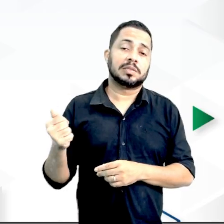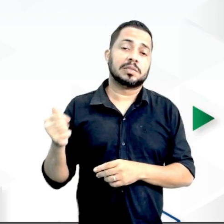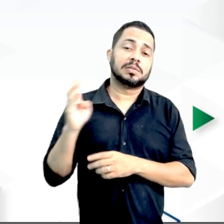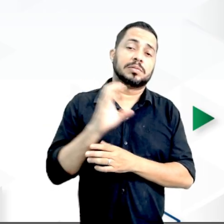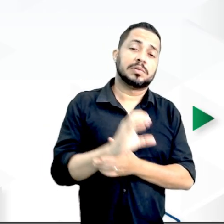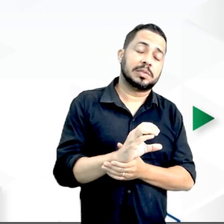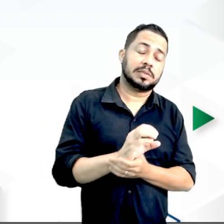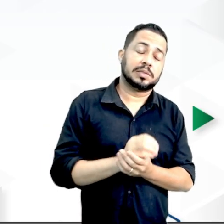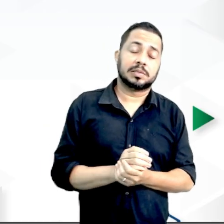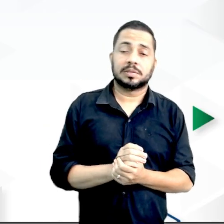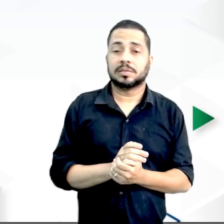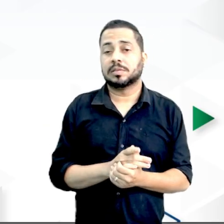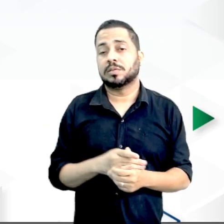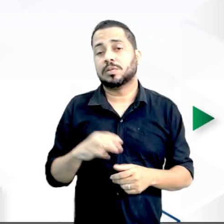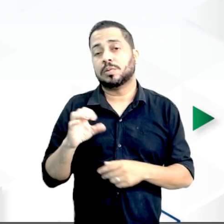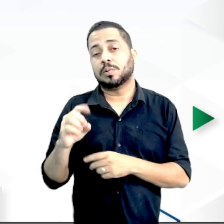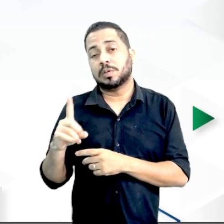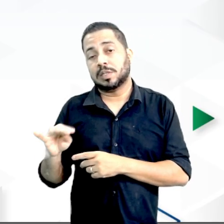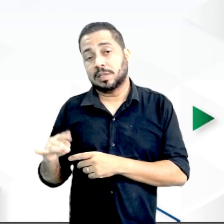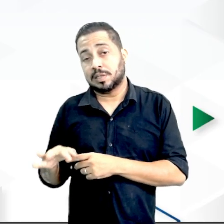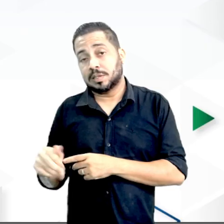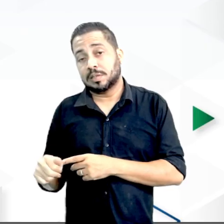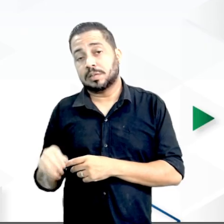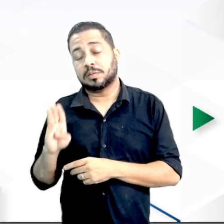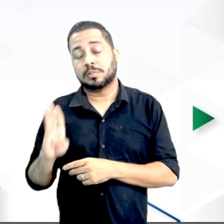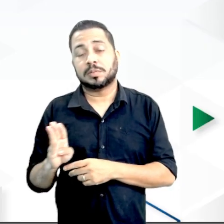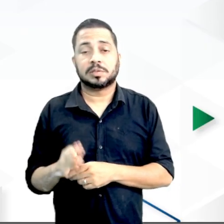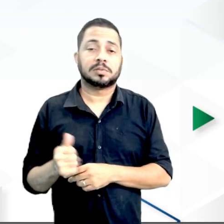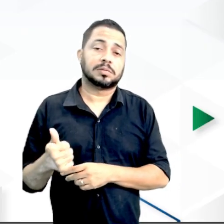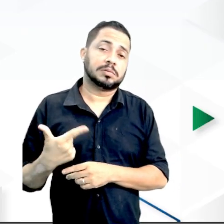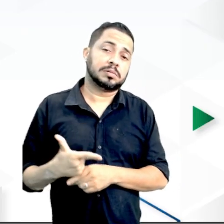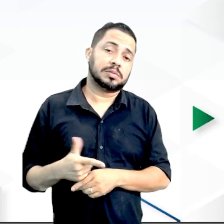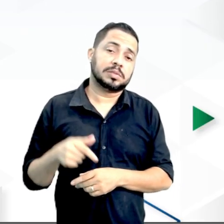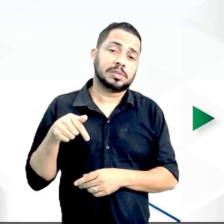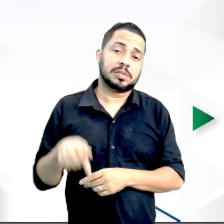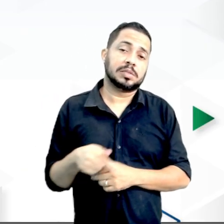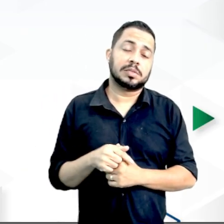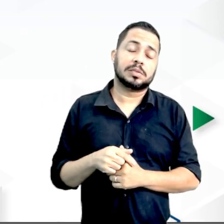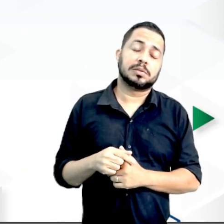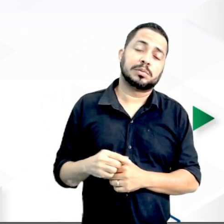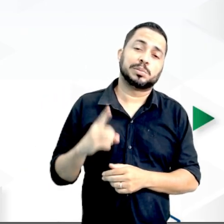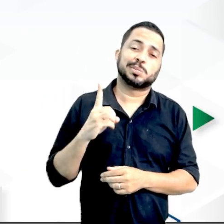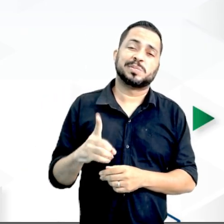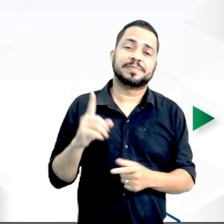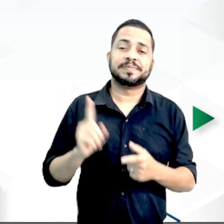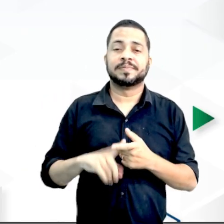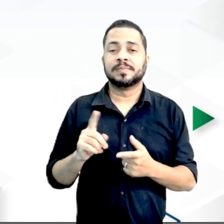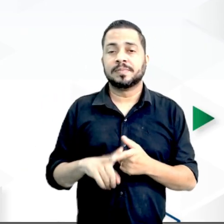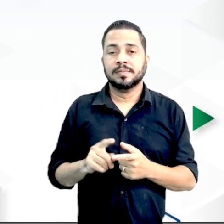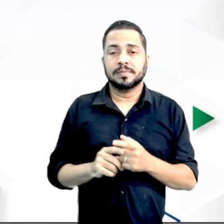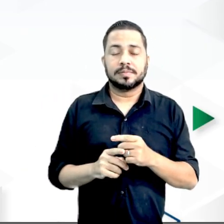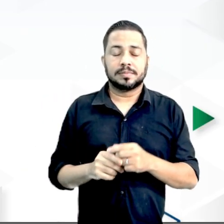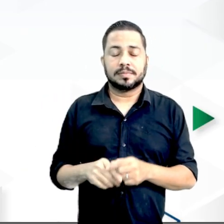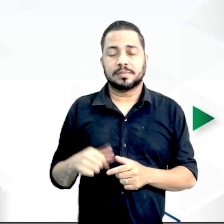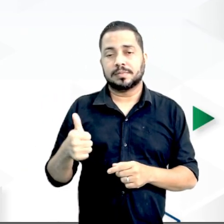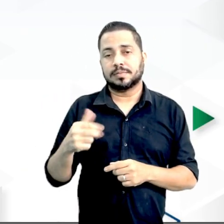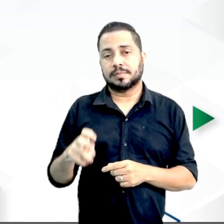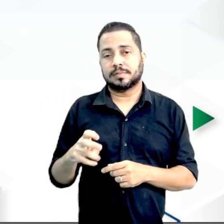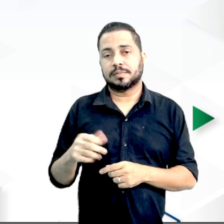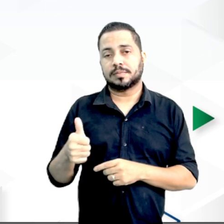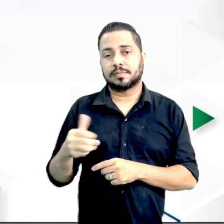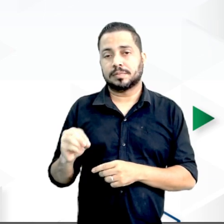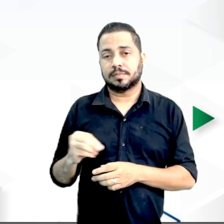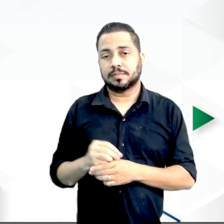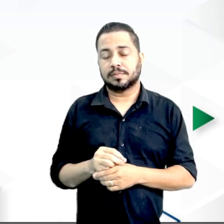C. A coordenada do B é 12, 7. E a coordenada do D, da letra D, é 15 e